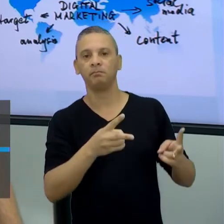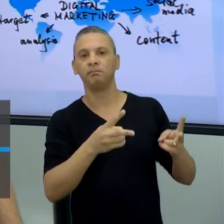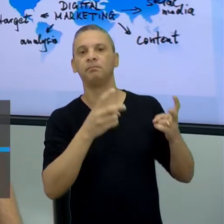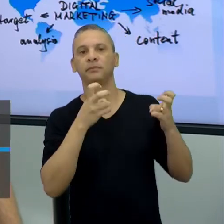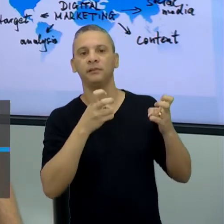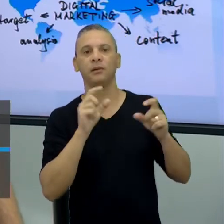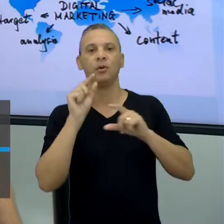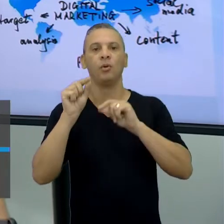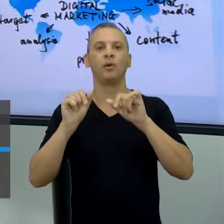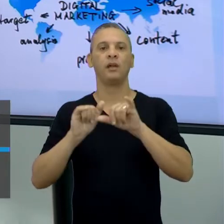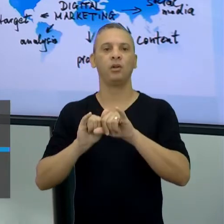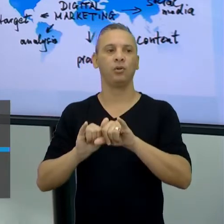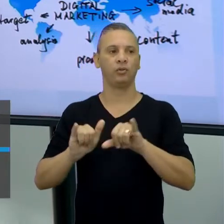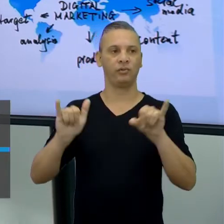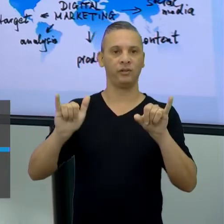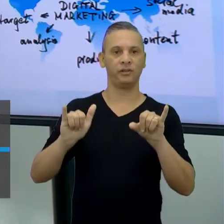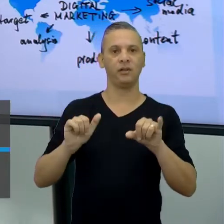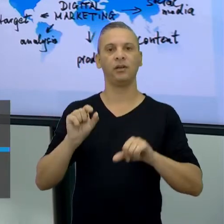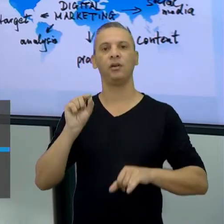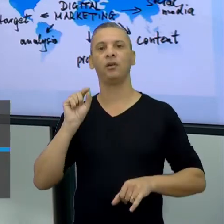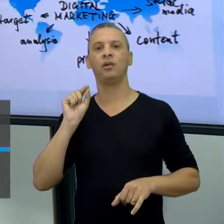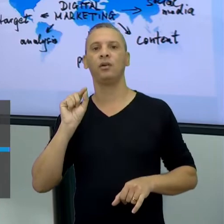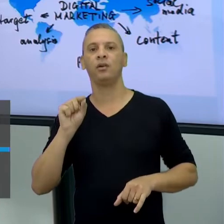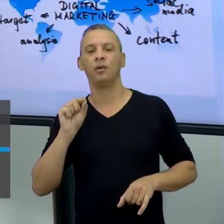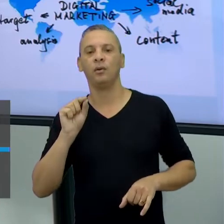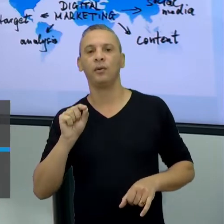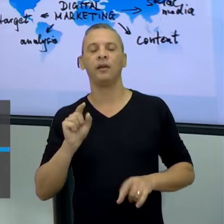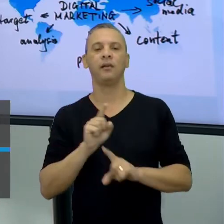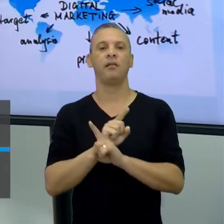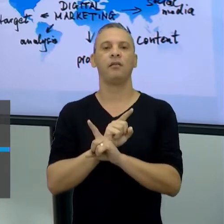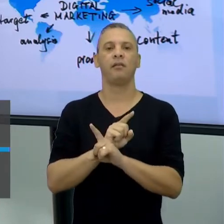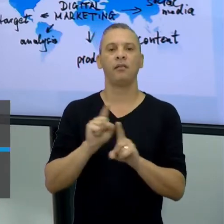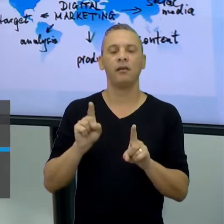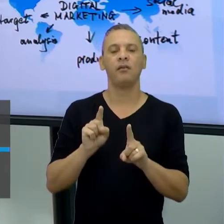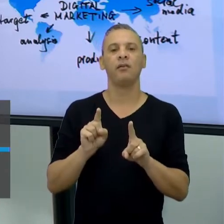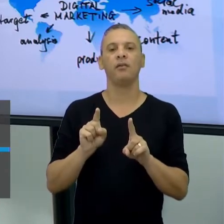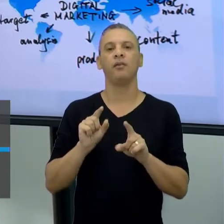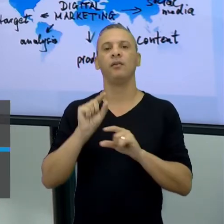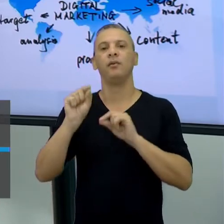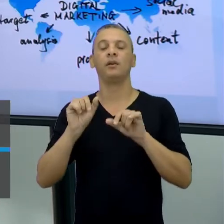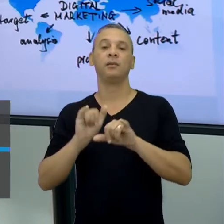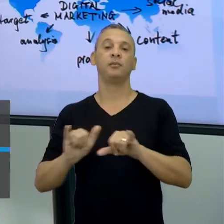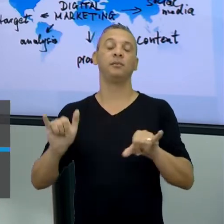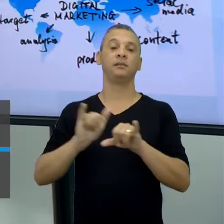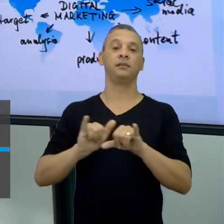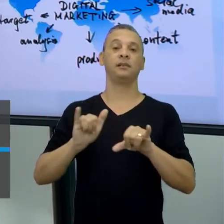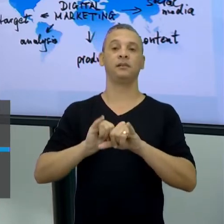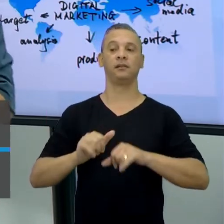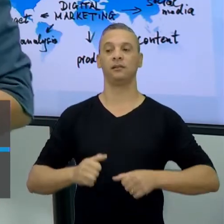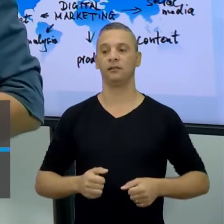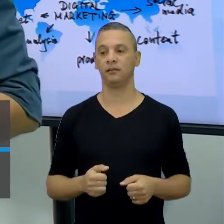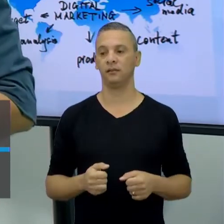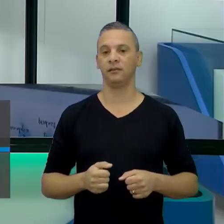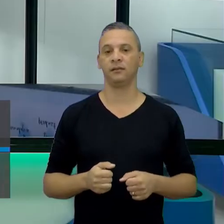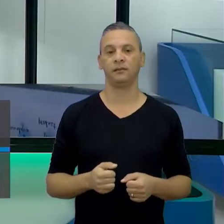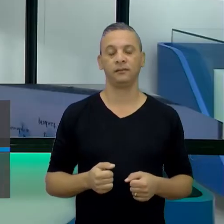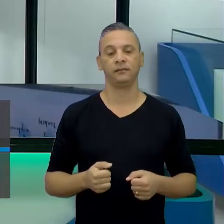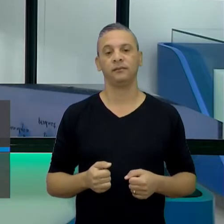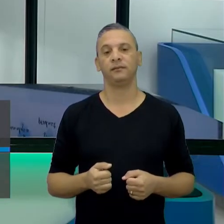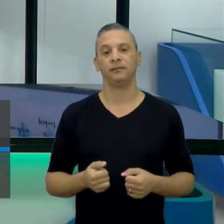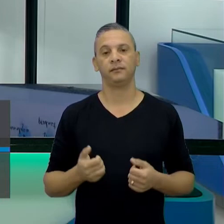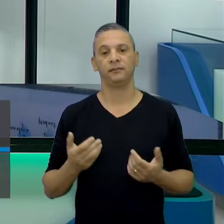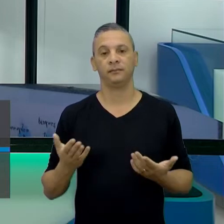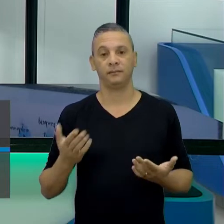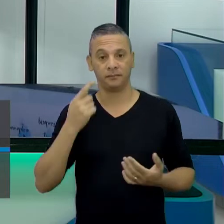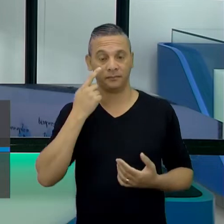o que é notícia e o que é opinião e o que é publicidade. Porque a gente fala muito aqui na